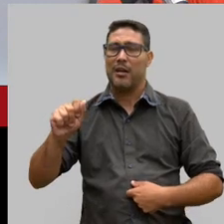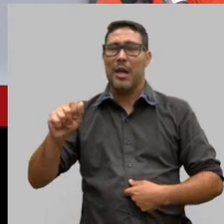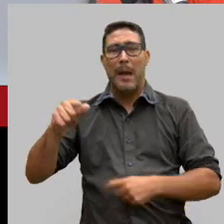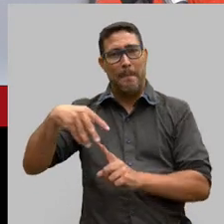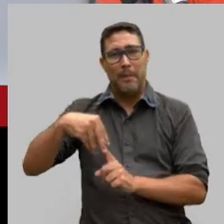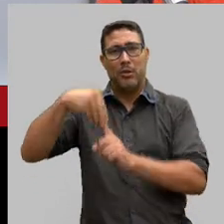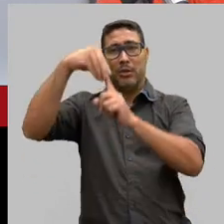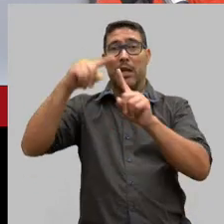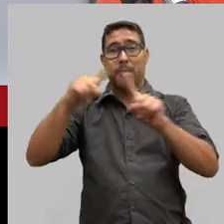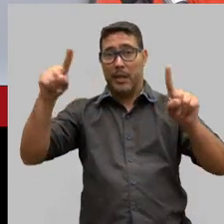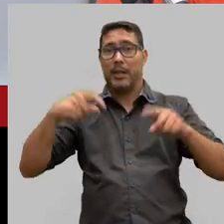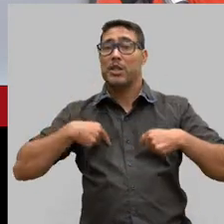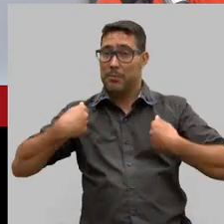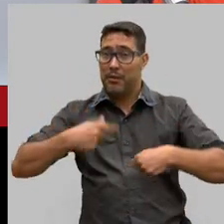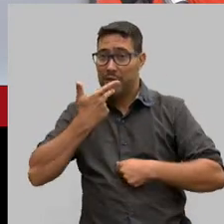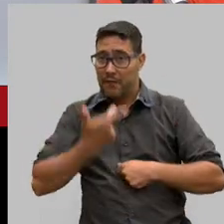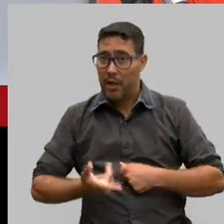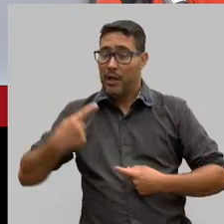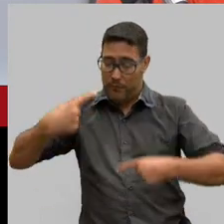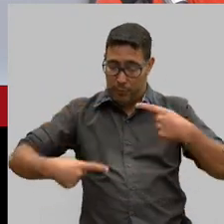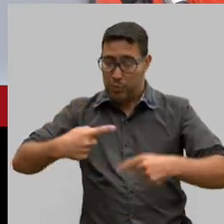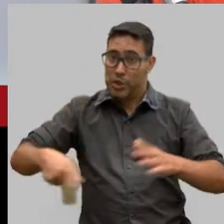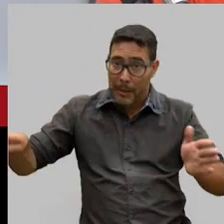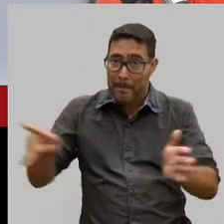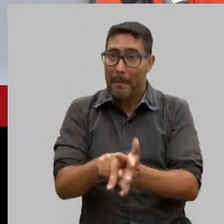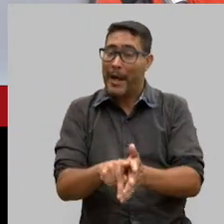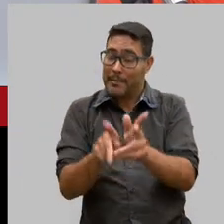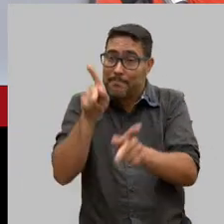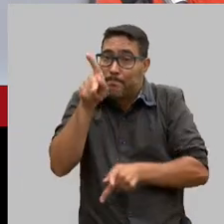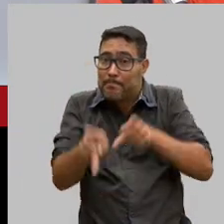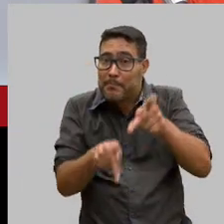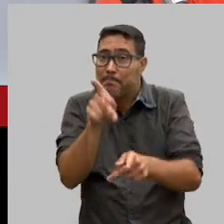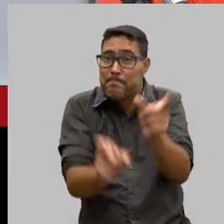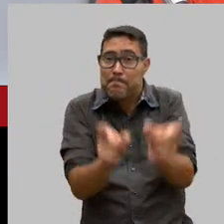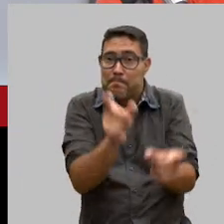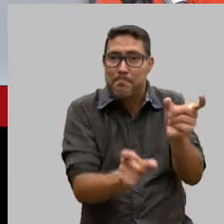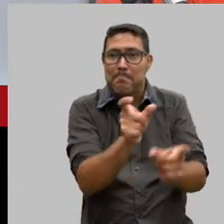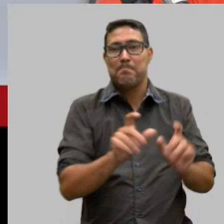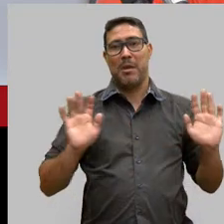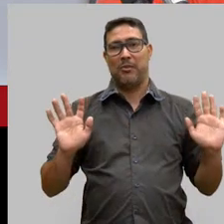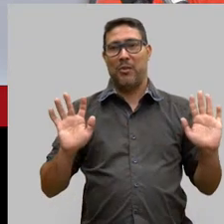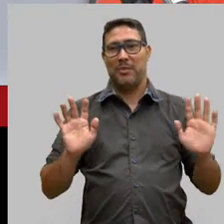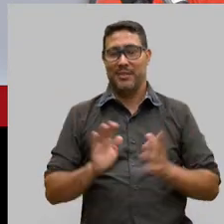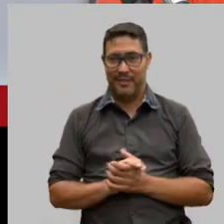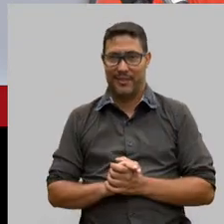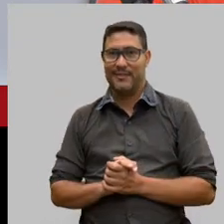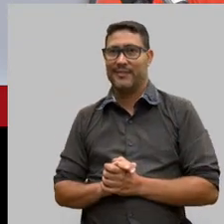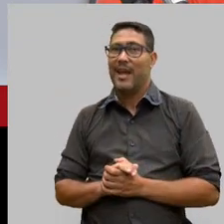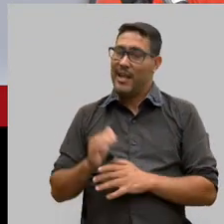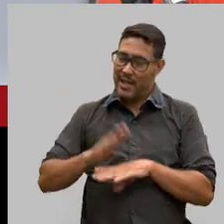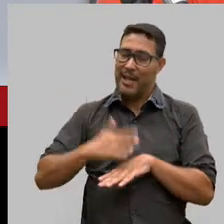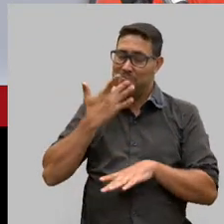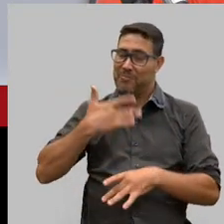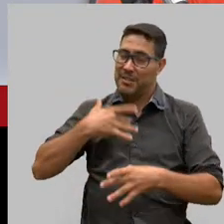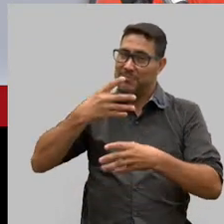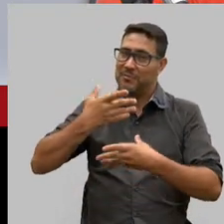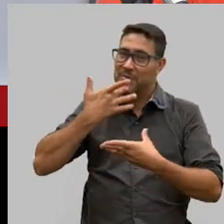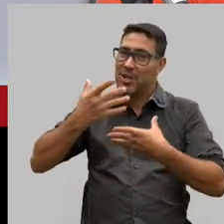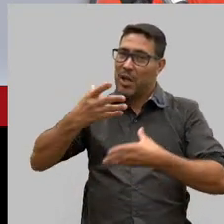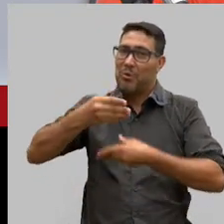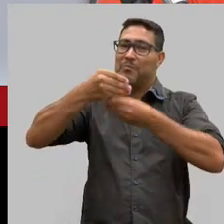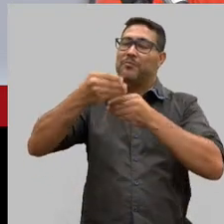falar de políticas para pessoas né Obrigada obrigada mais uma vez era essa a minha contribuição espero que a gente